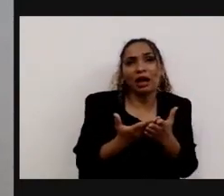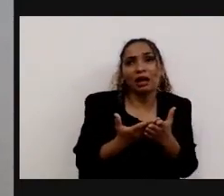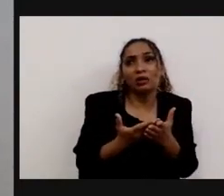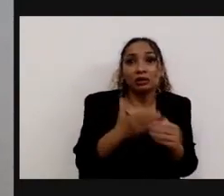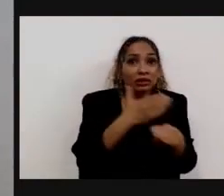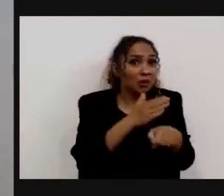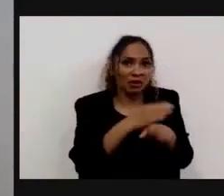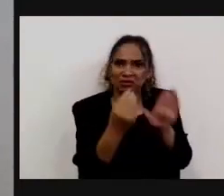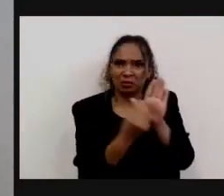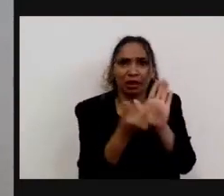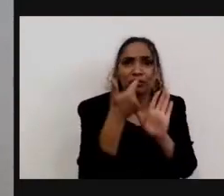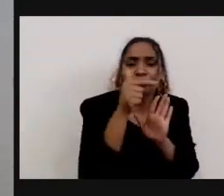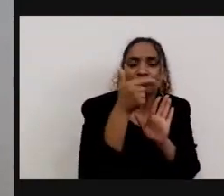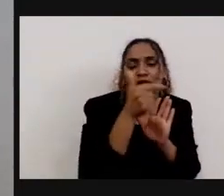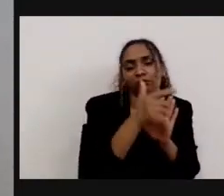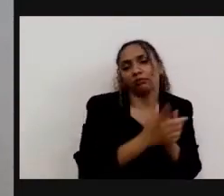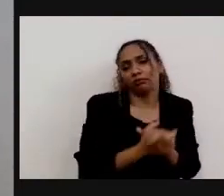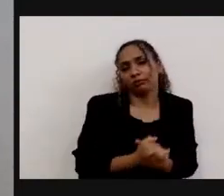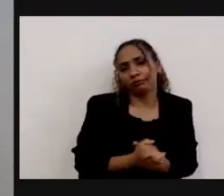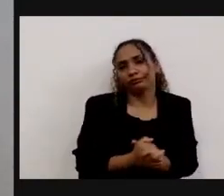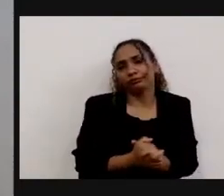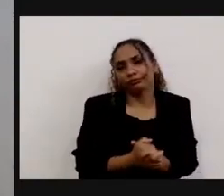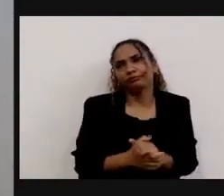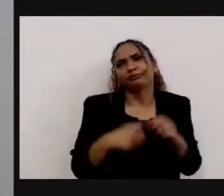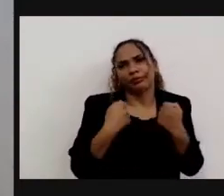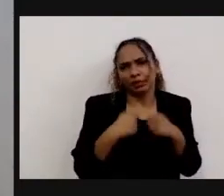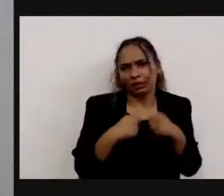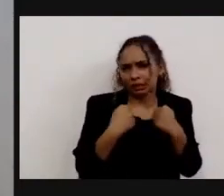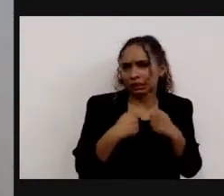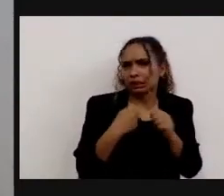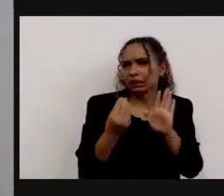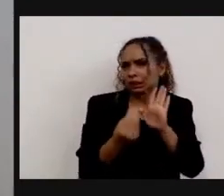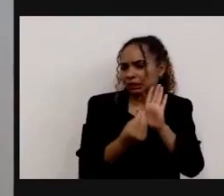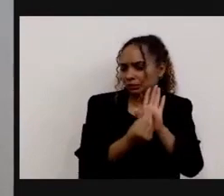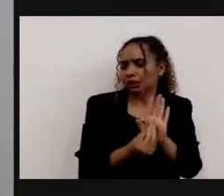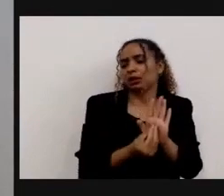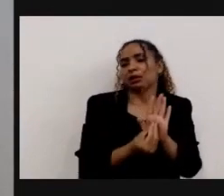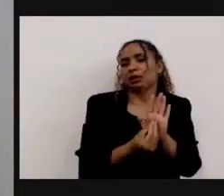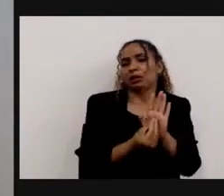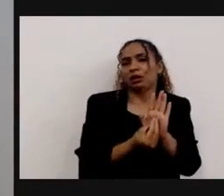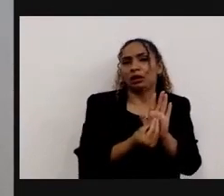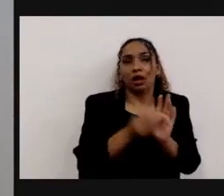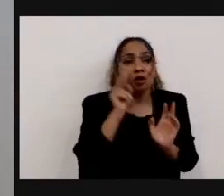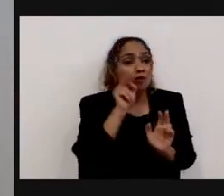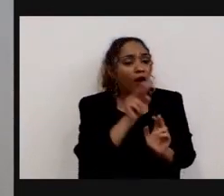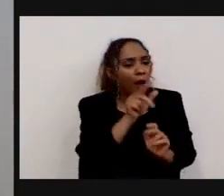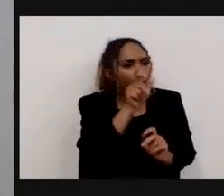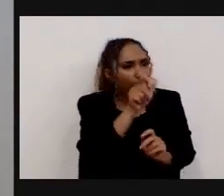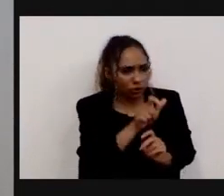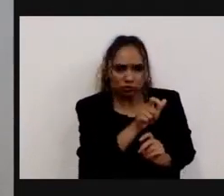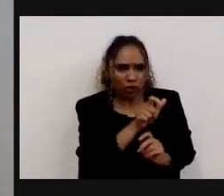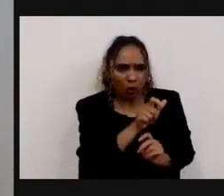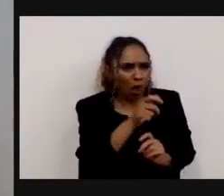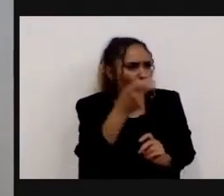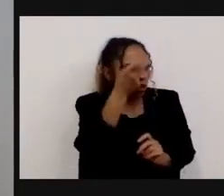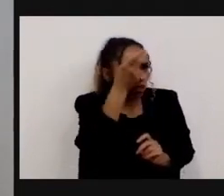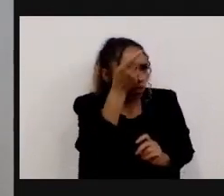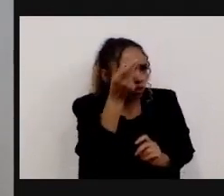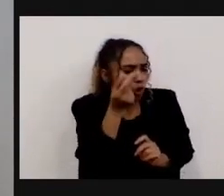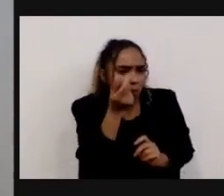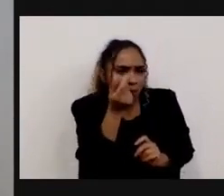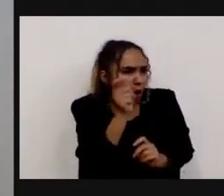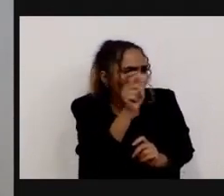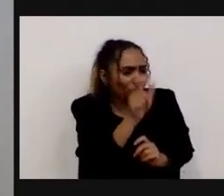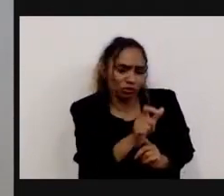aplicável é um primeiro passo ver as pessoas como pessoas né são gente né não como